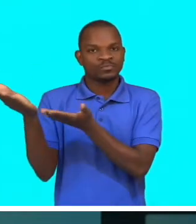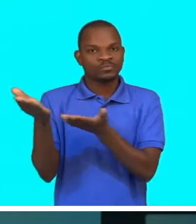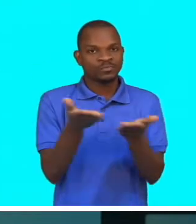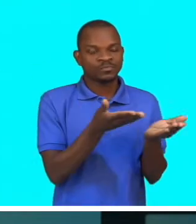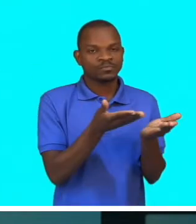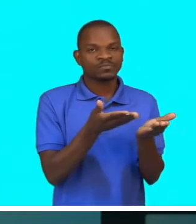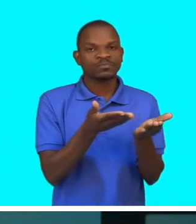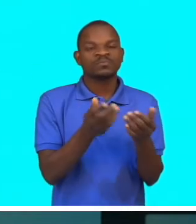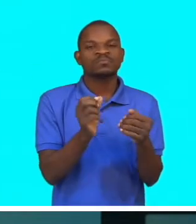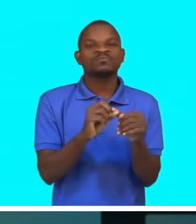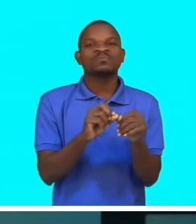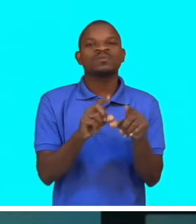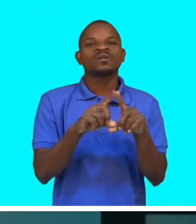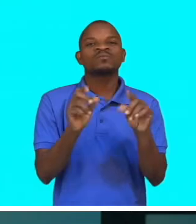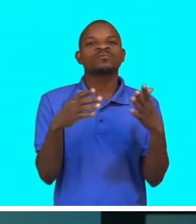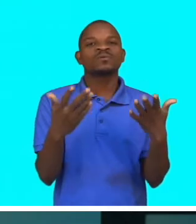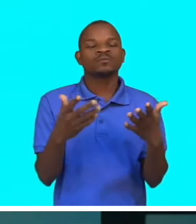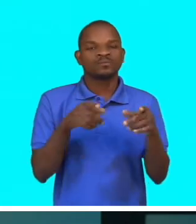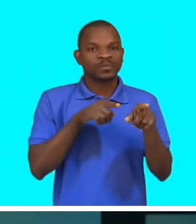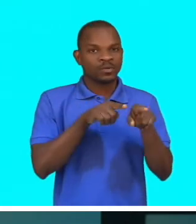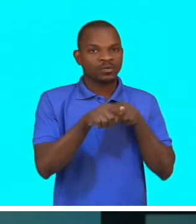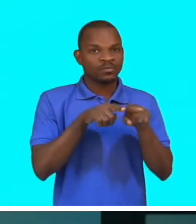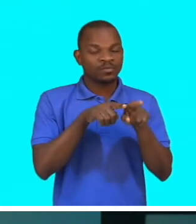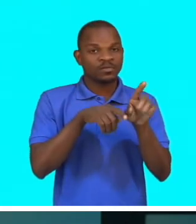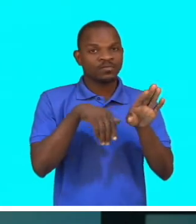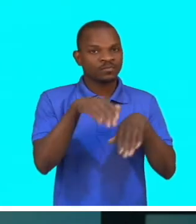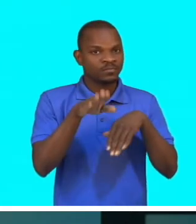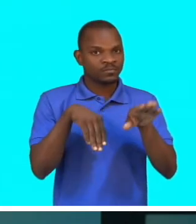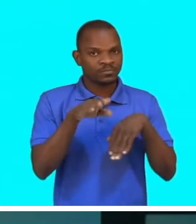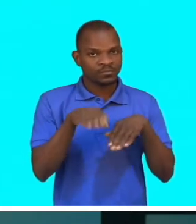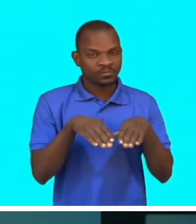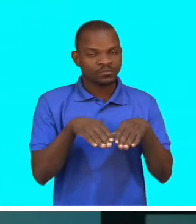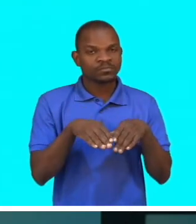esta competição.